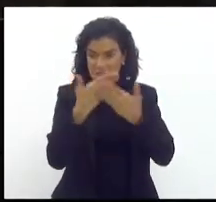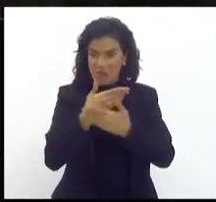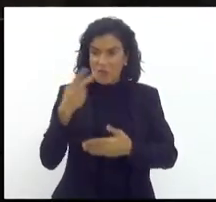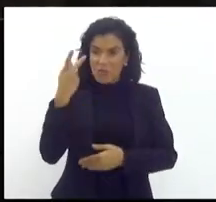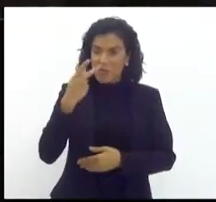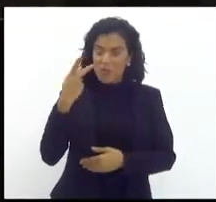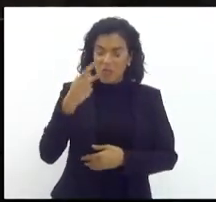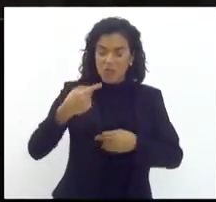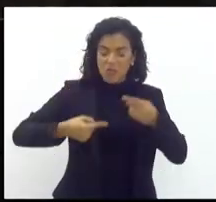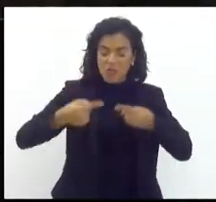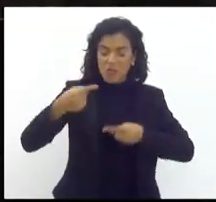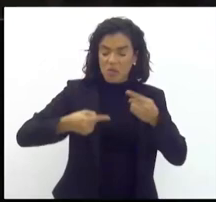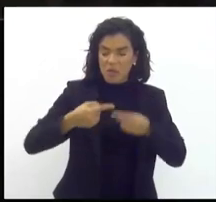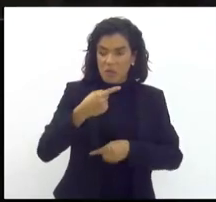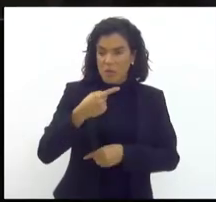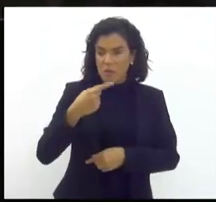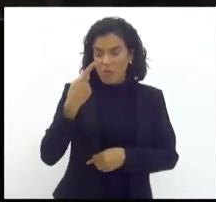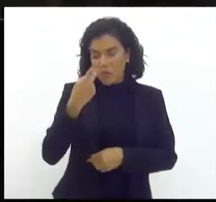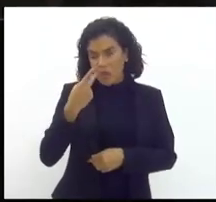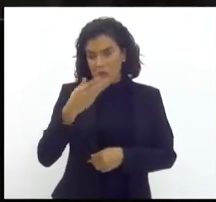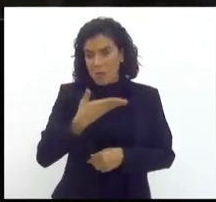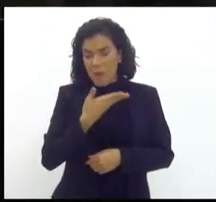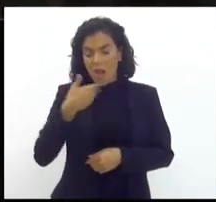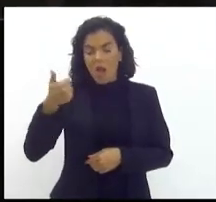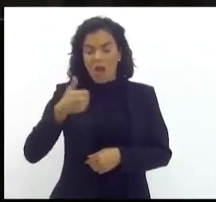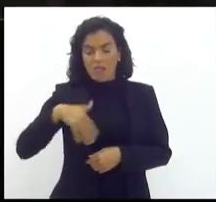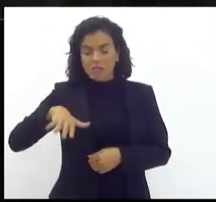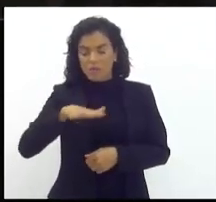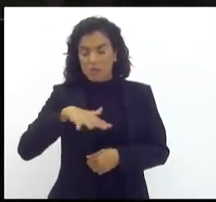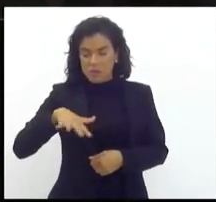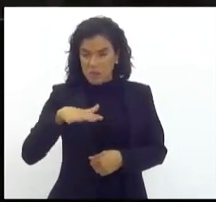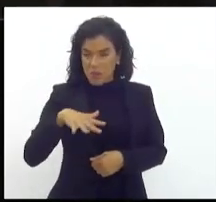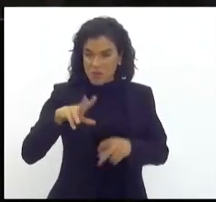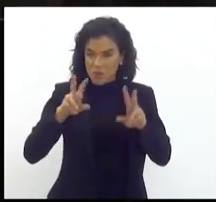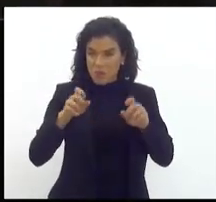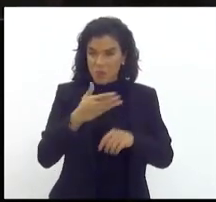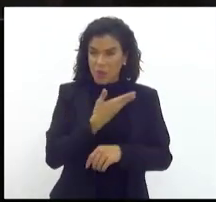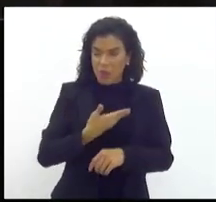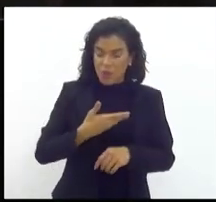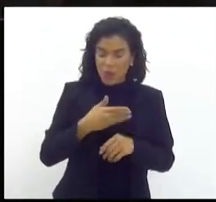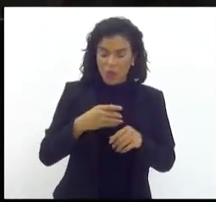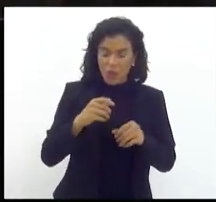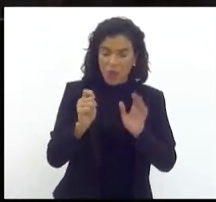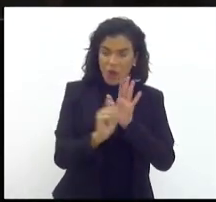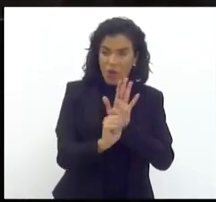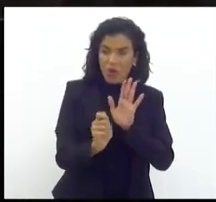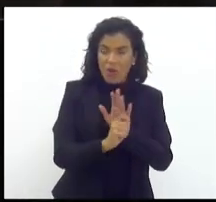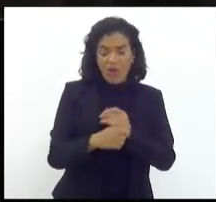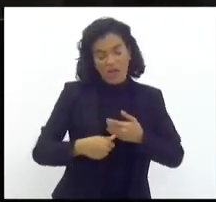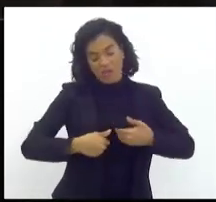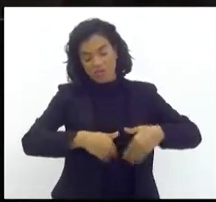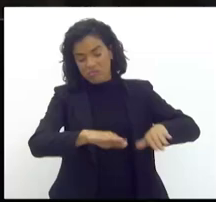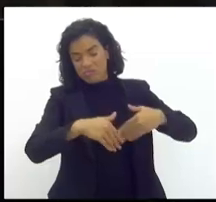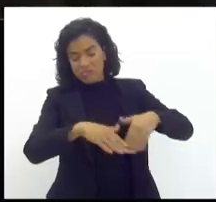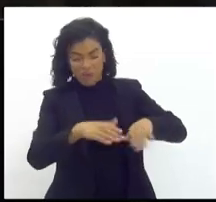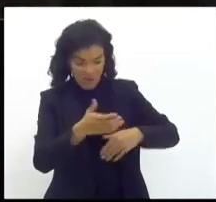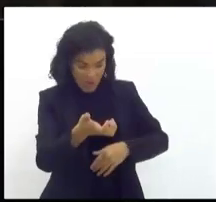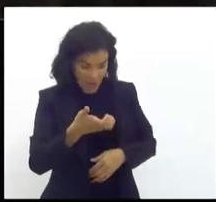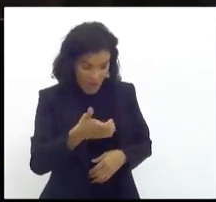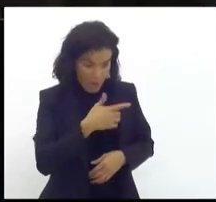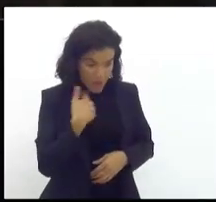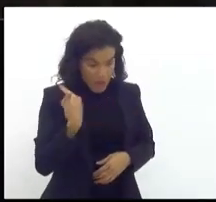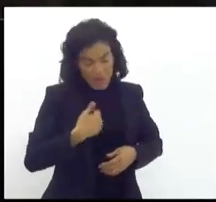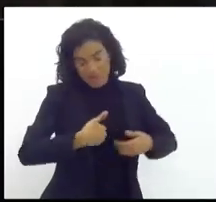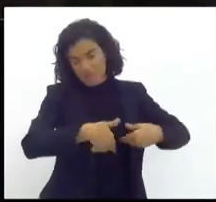de drogas ele deixa matar e morrer aqueles que eles que ele